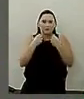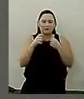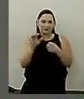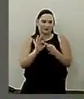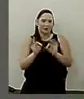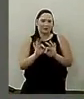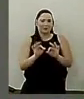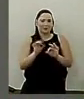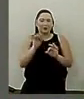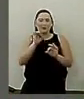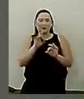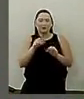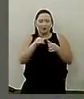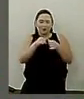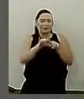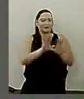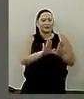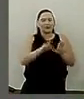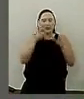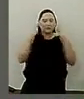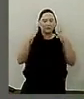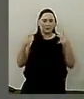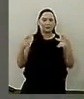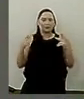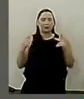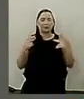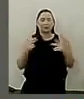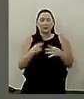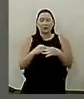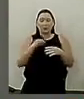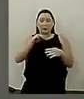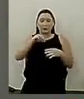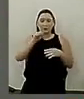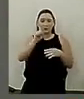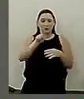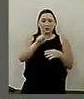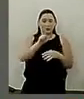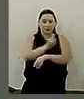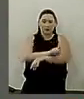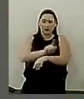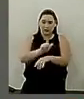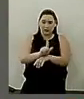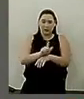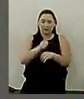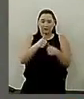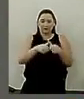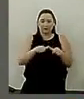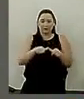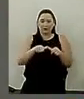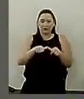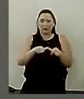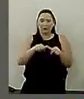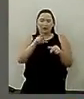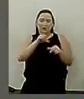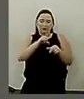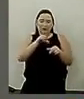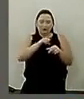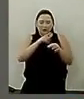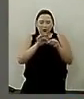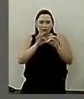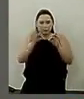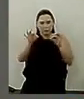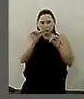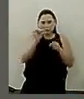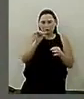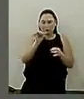só boiar, é uma beleza. Mas o Mar da Galiléia, que fica mais ao norte, a 225 metros abaixo do nível do